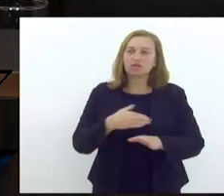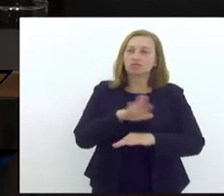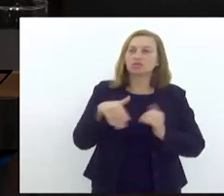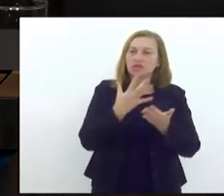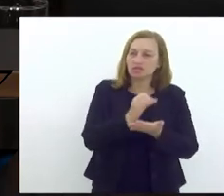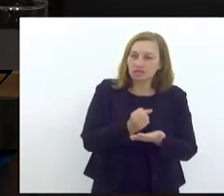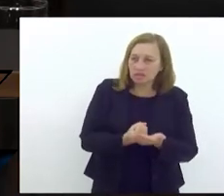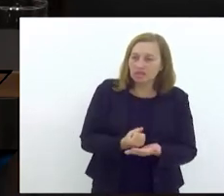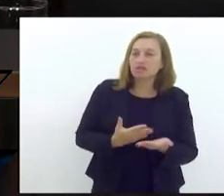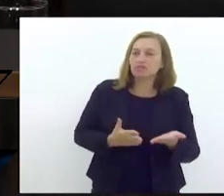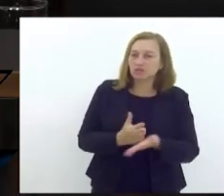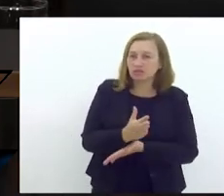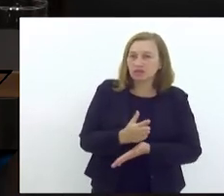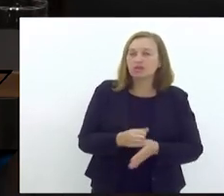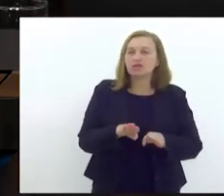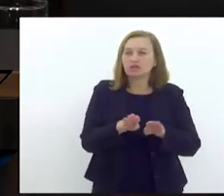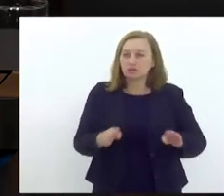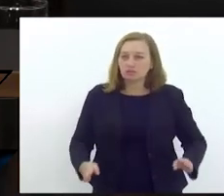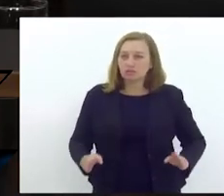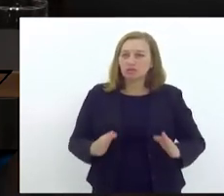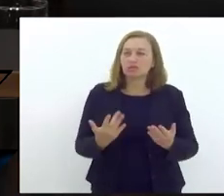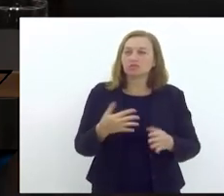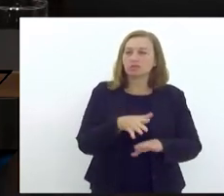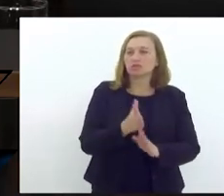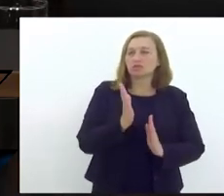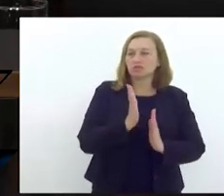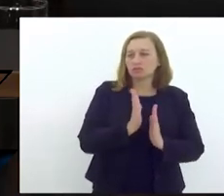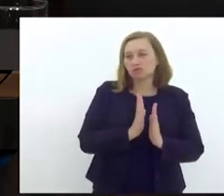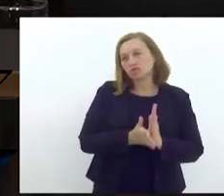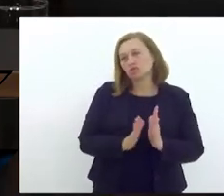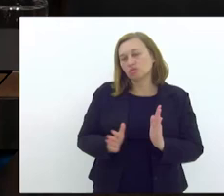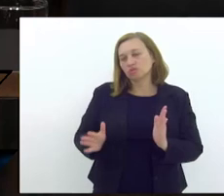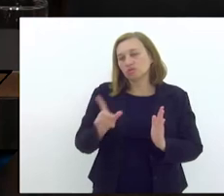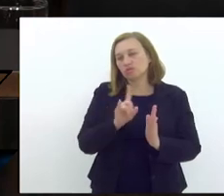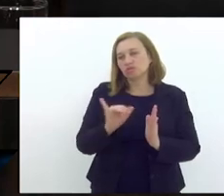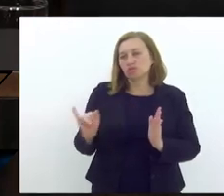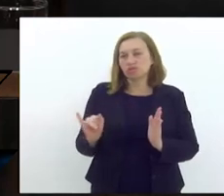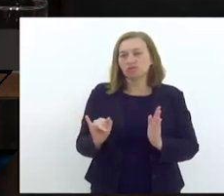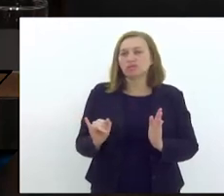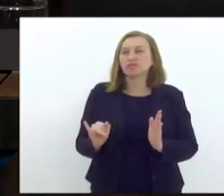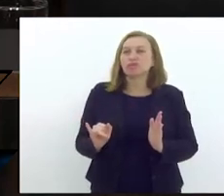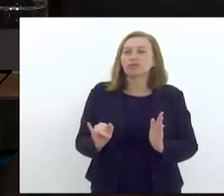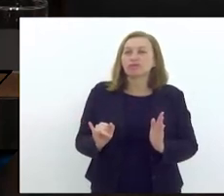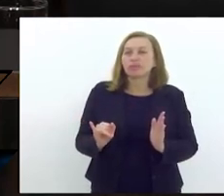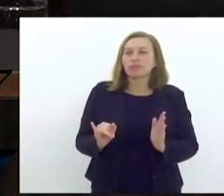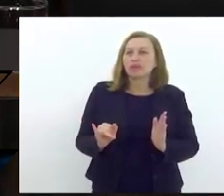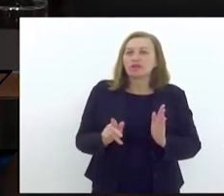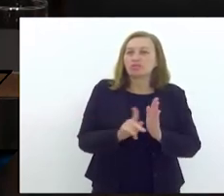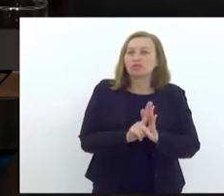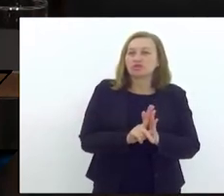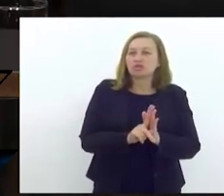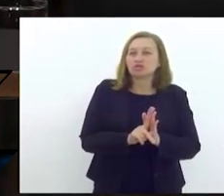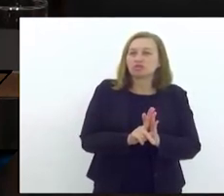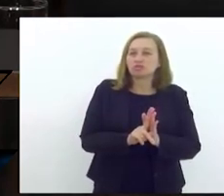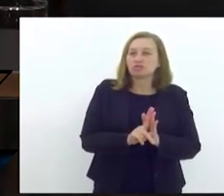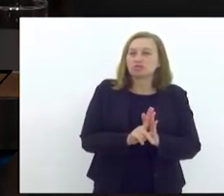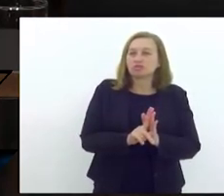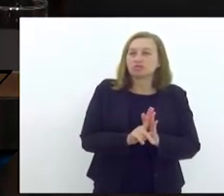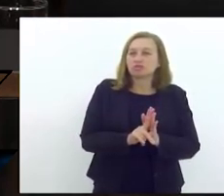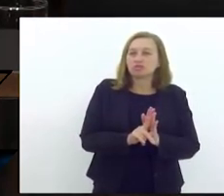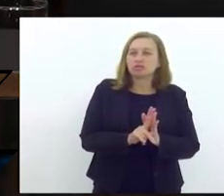permaneça Como estão aprovado a sobremesa requerimento de inclusão na hora do dia do projeto